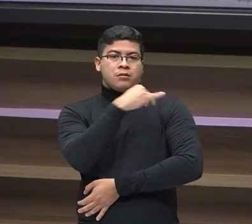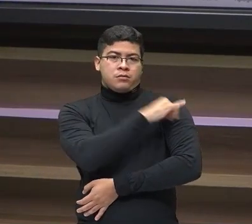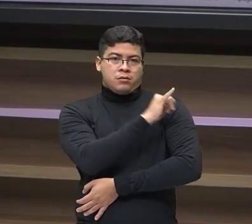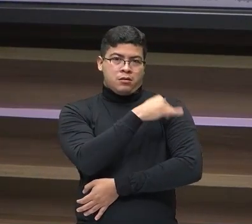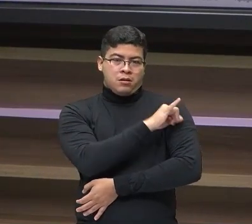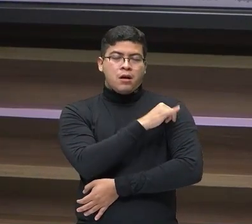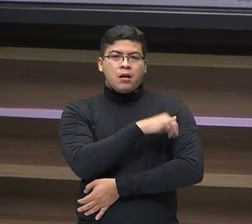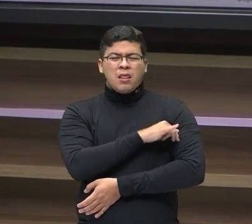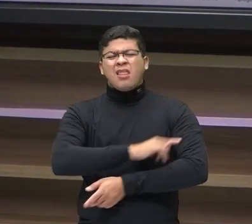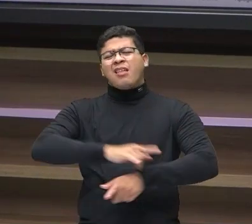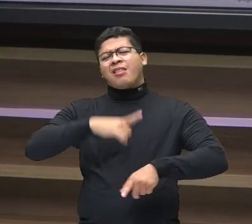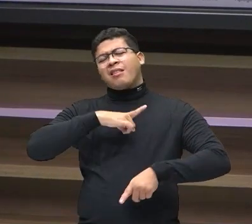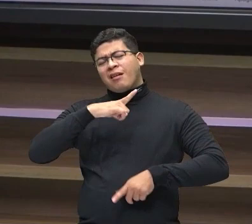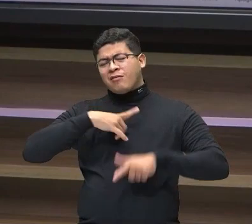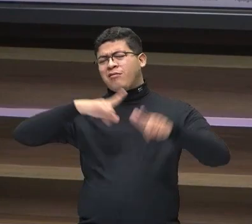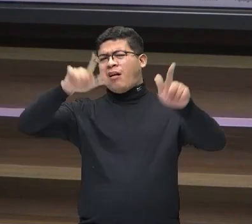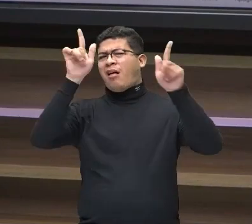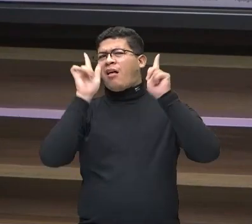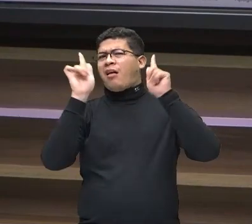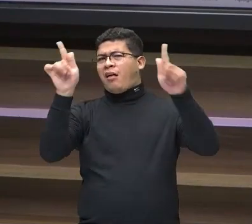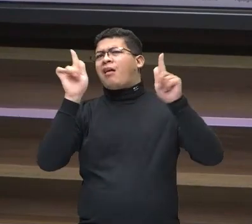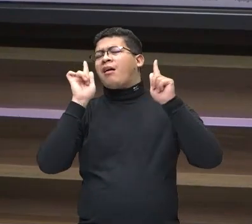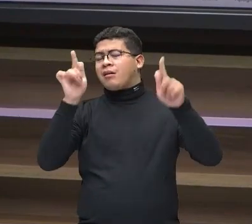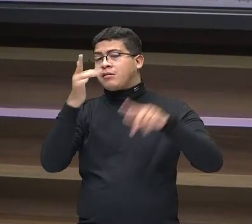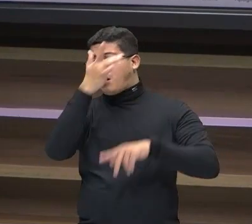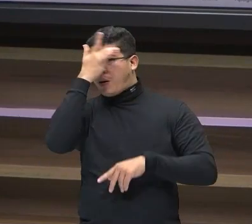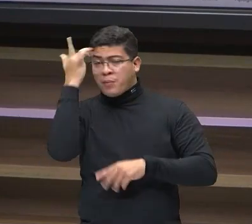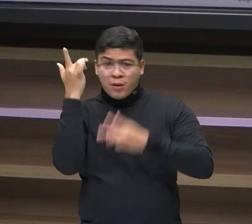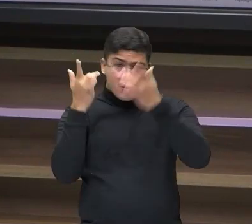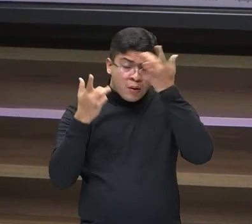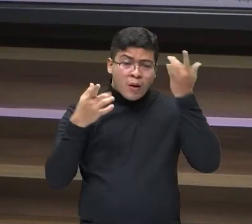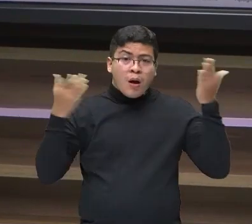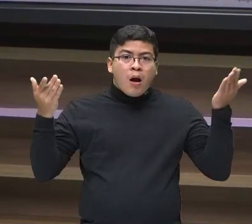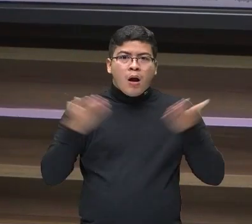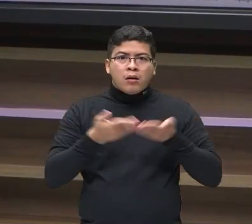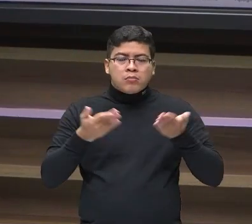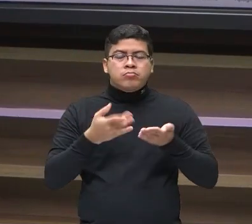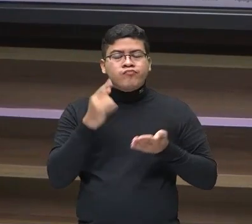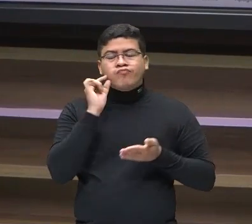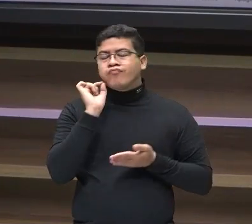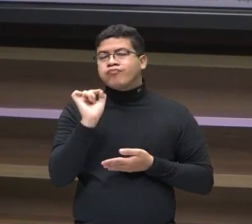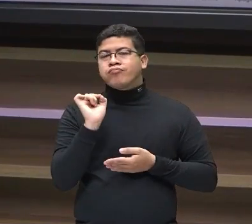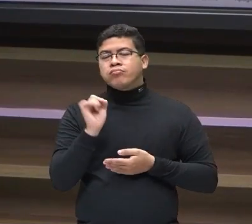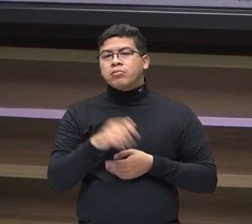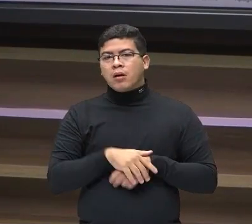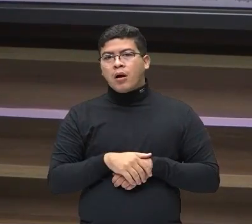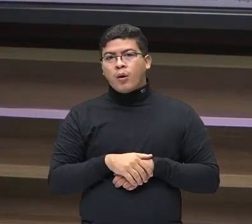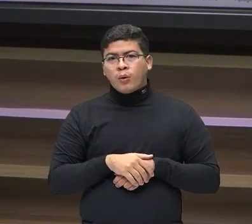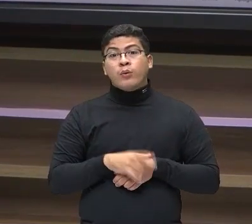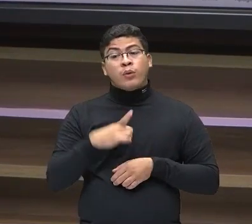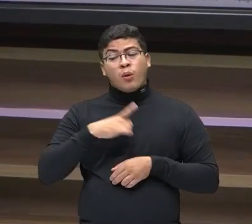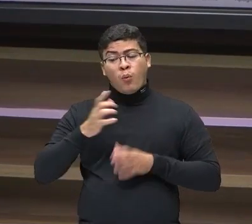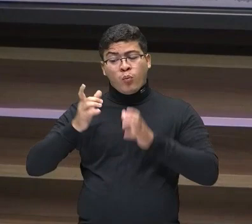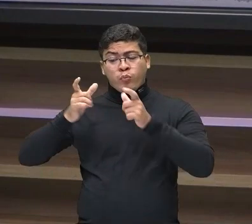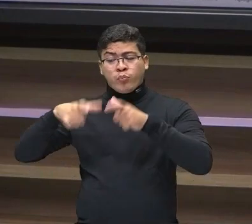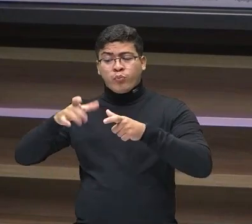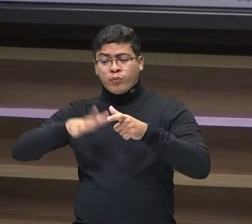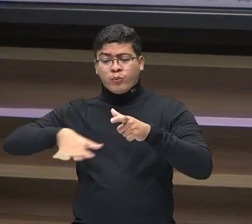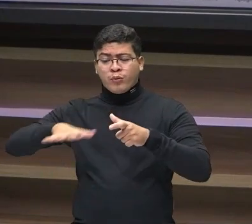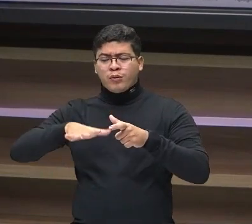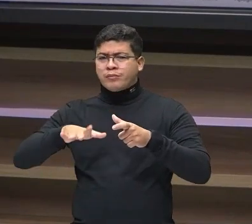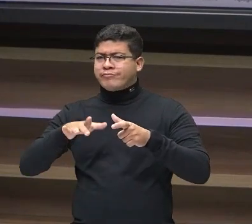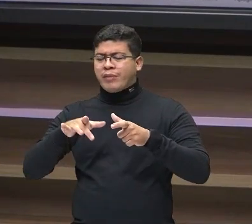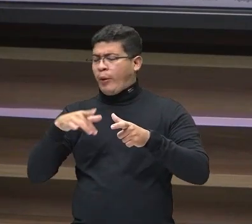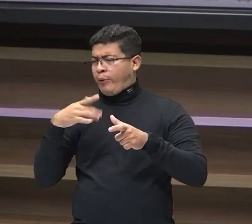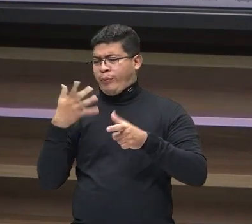a revolta das vacinas, porque as pessoas, assim como surgiu a vacina, surgiu também um grupo de pessoas